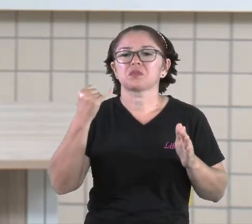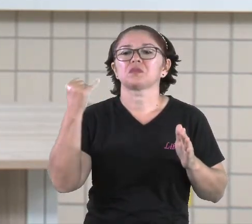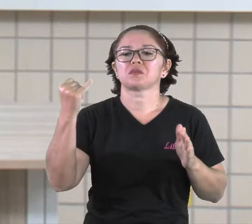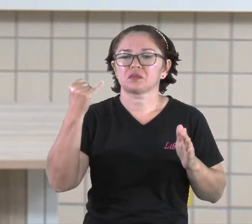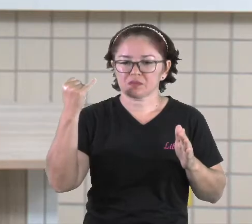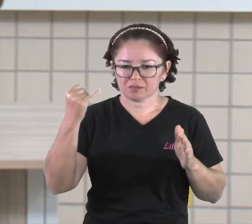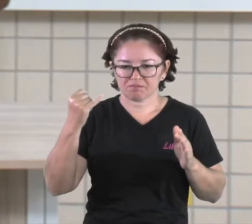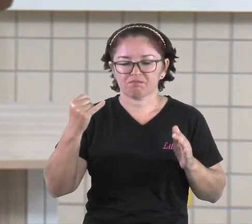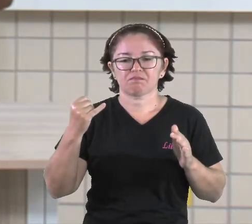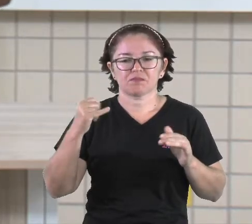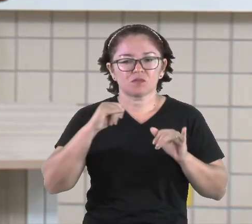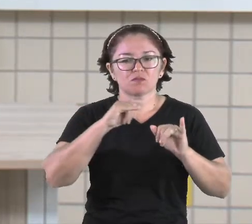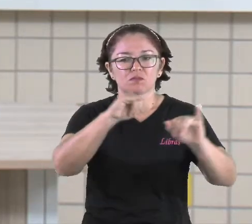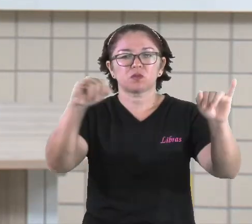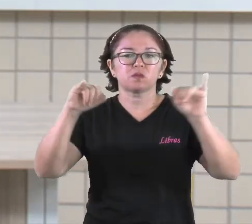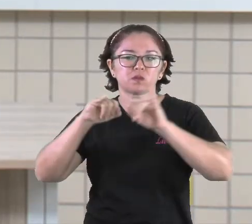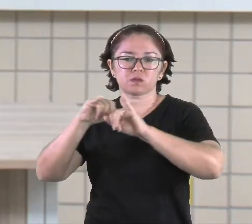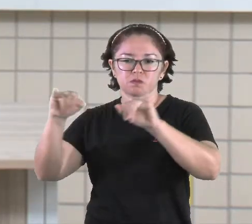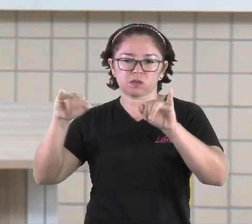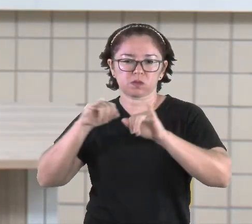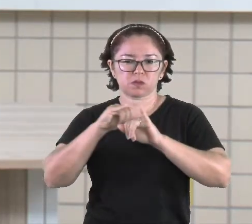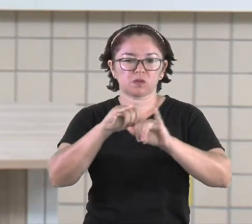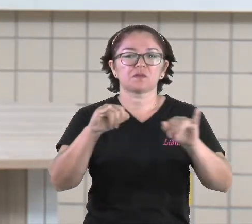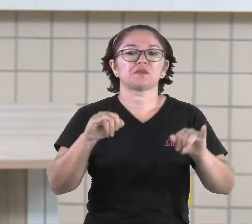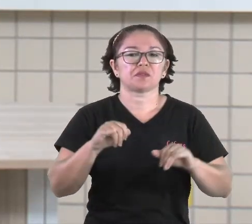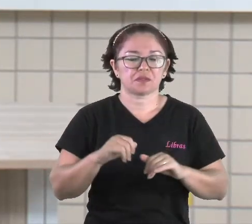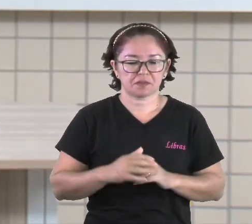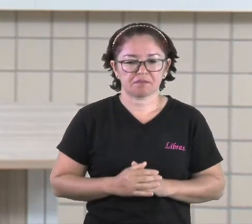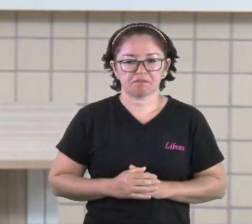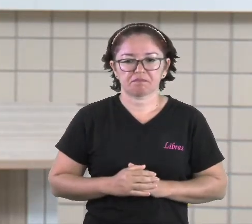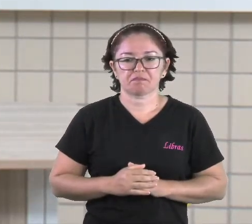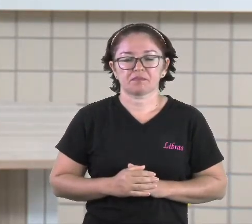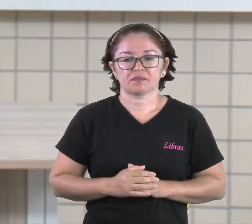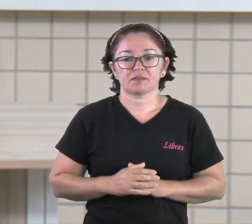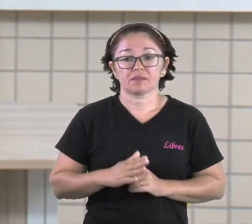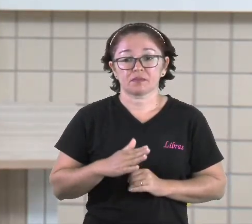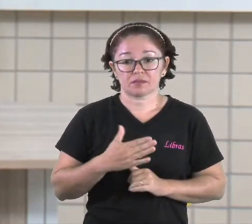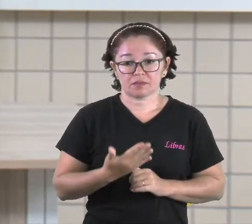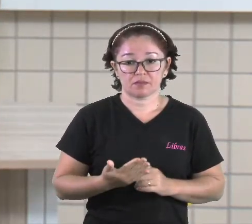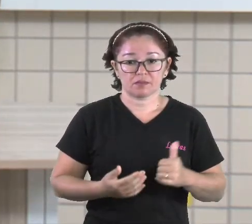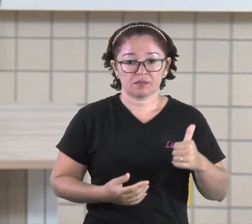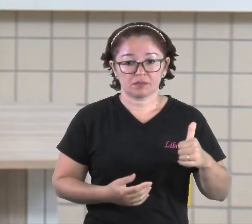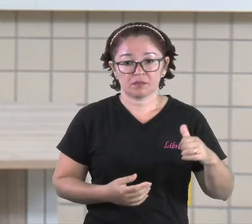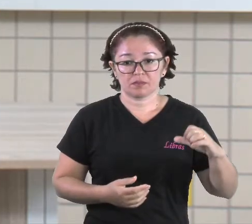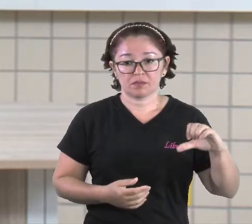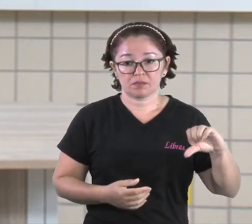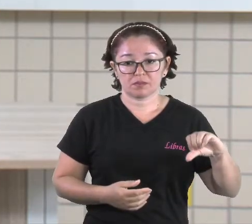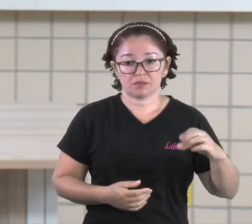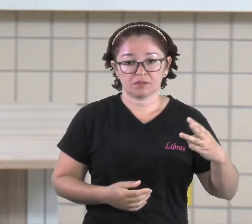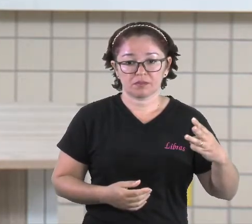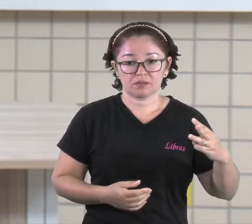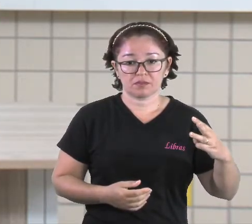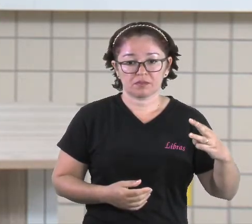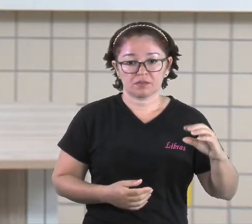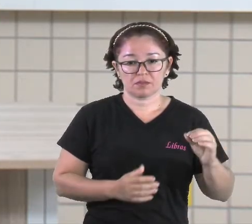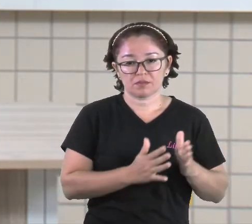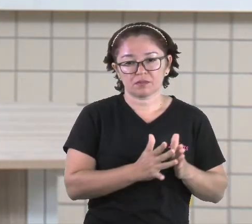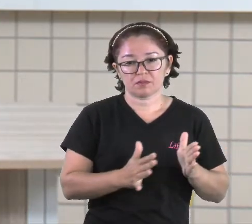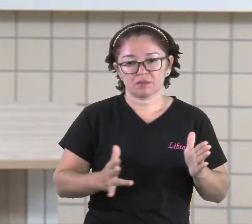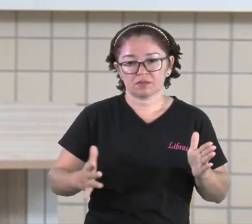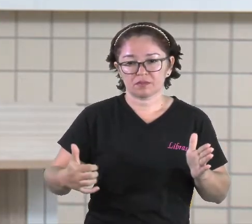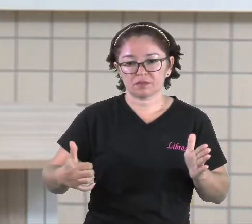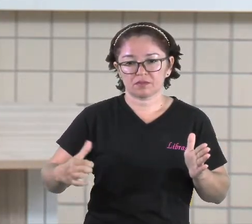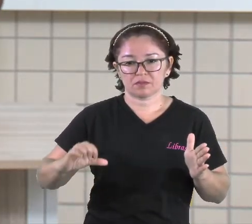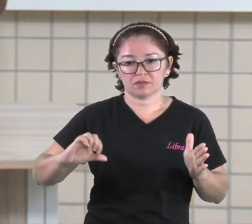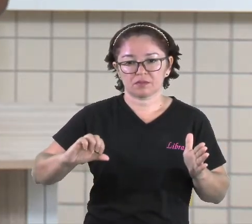fundamental e crucial na história do Brasil. Então, de 1930 a 1960, o